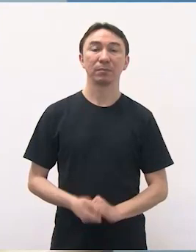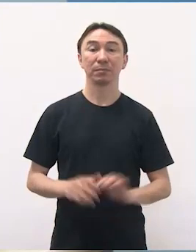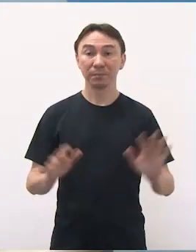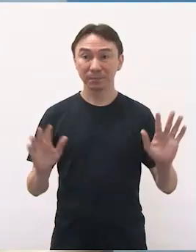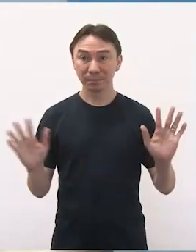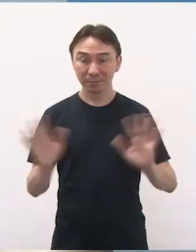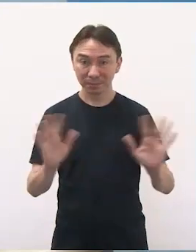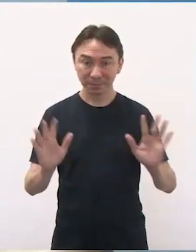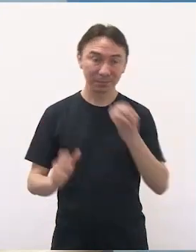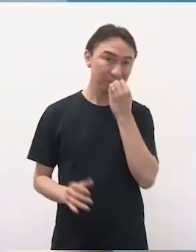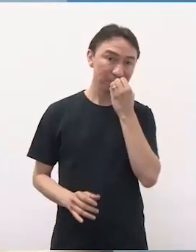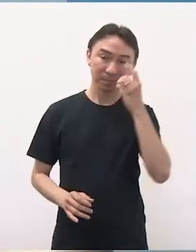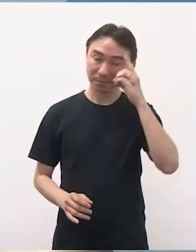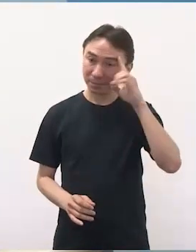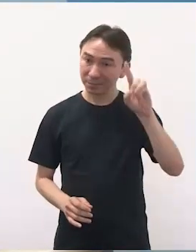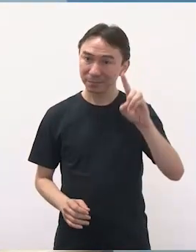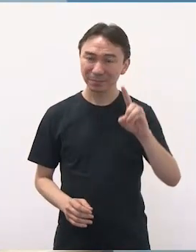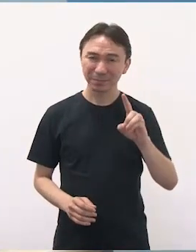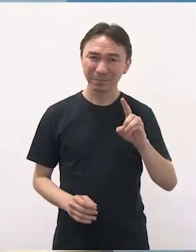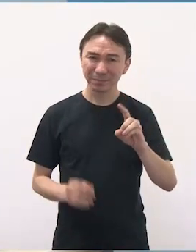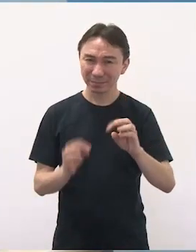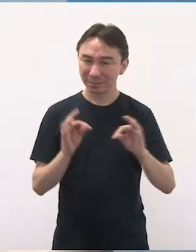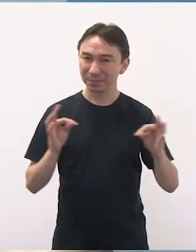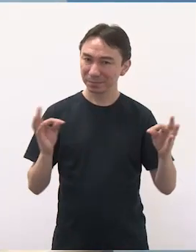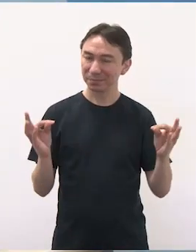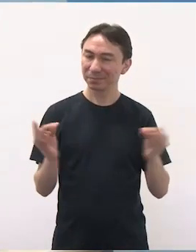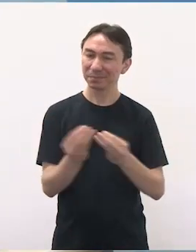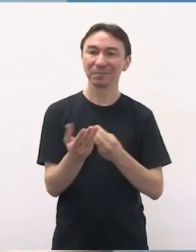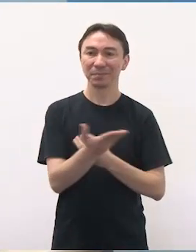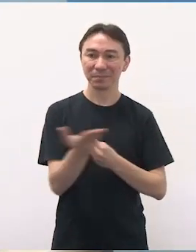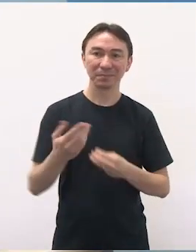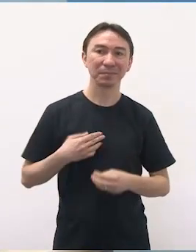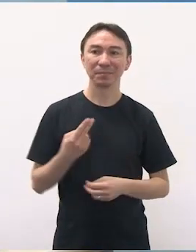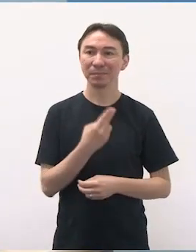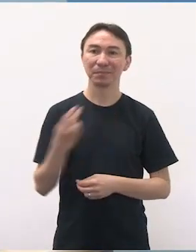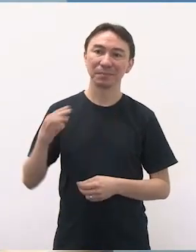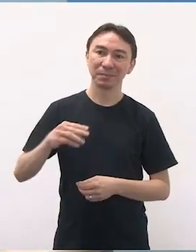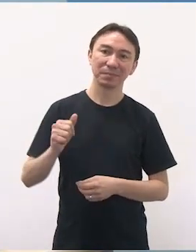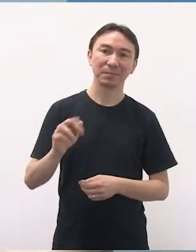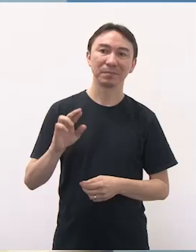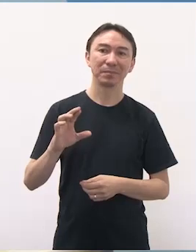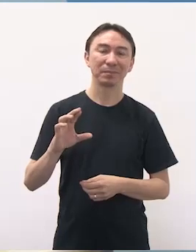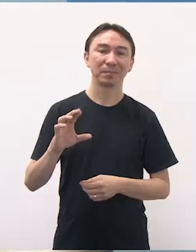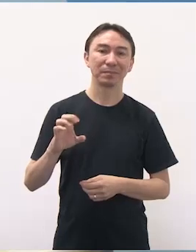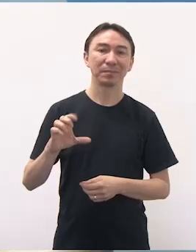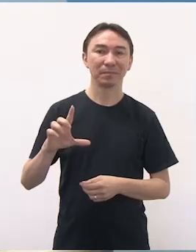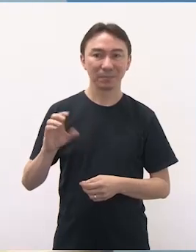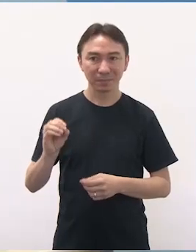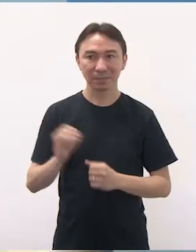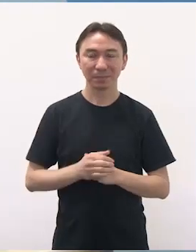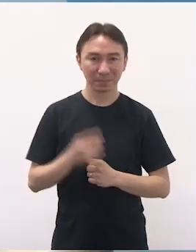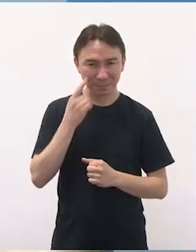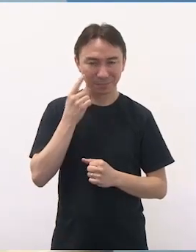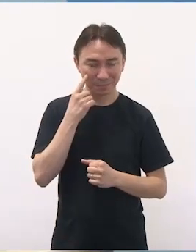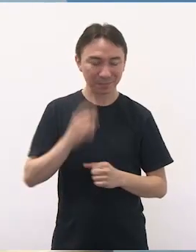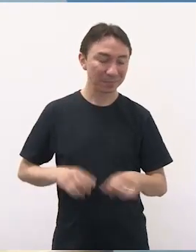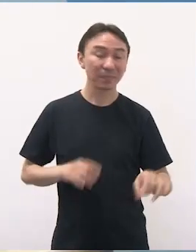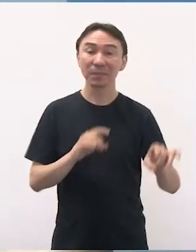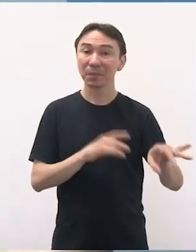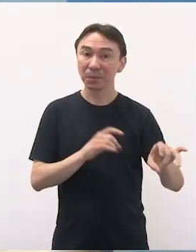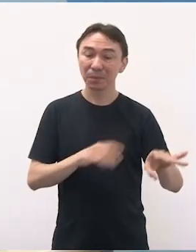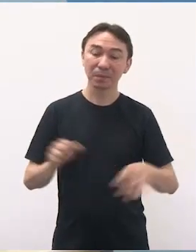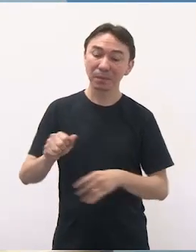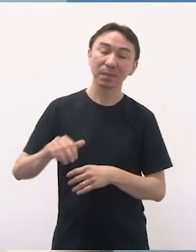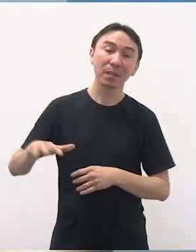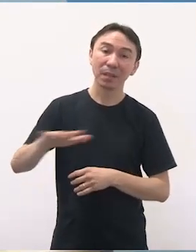Olá, bom dia a todos e a todas. Eu sou Marcelo Navarro, formador aqui da IFAP, técnico da área de matemática e